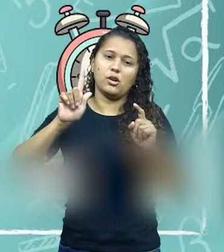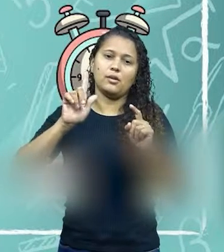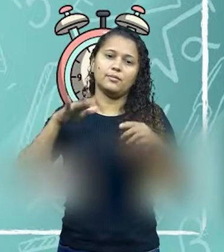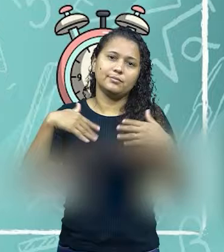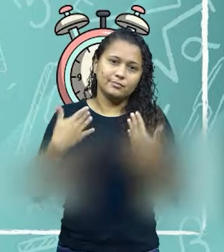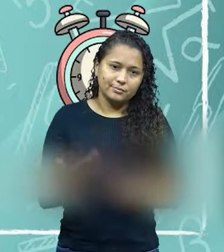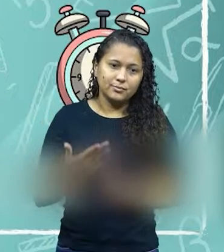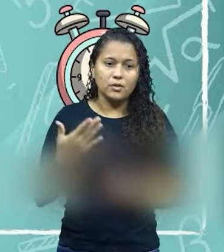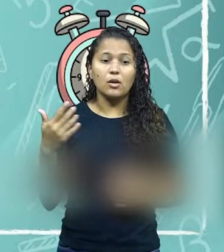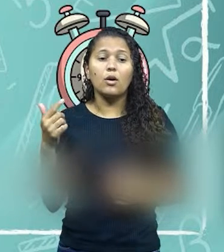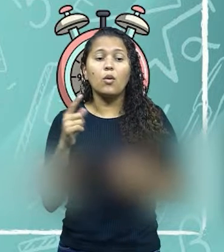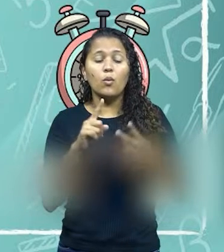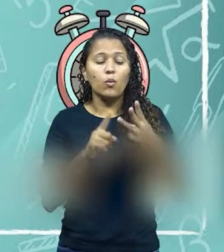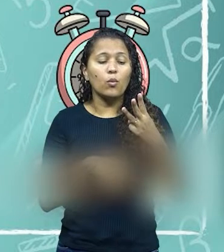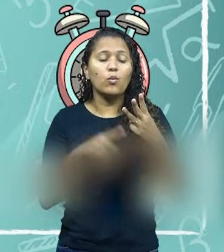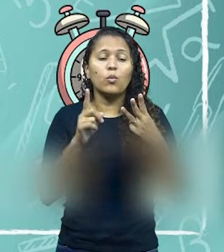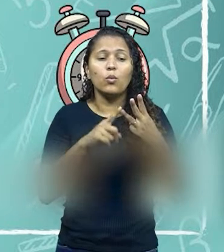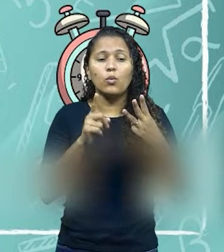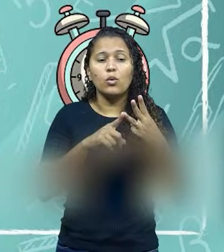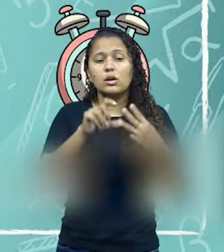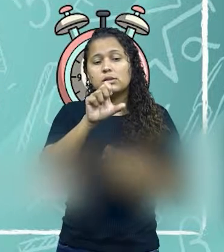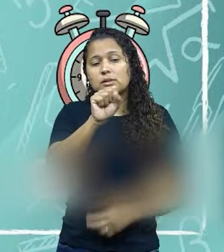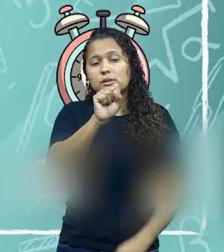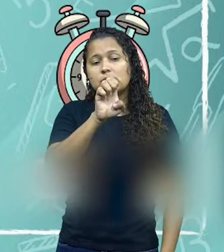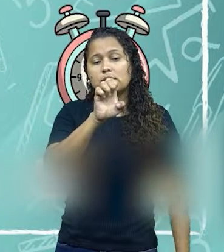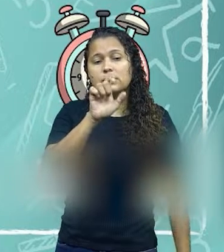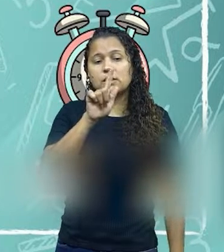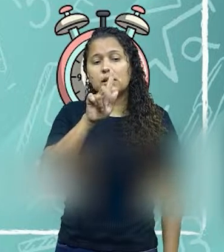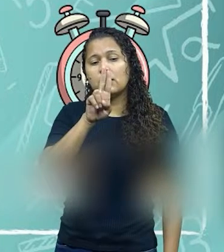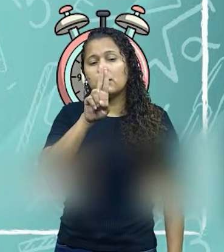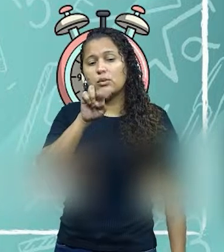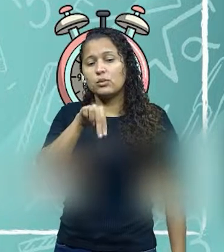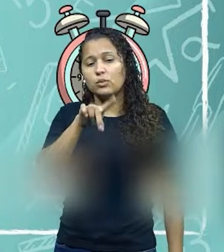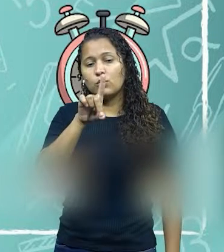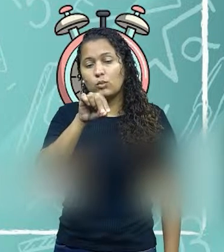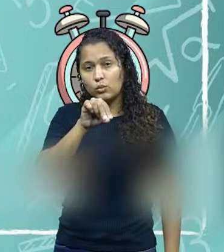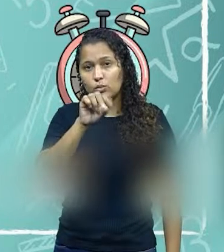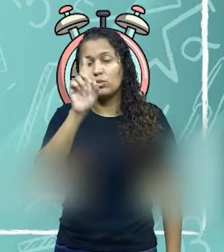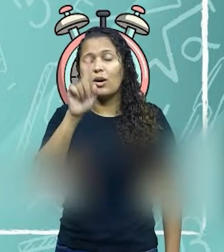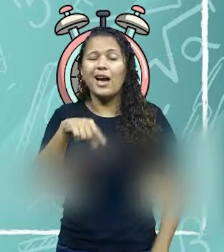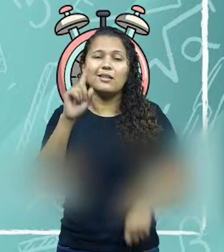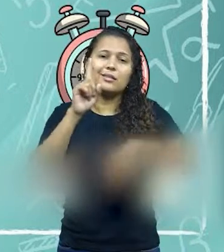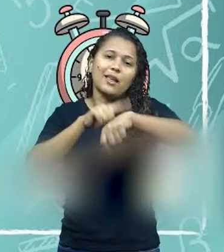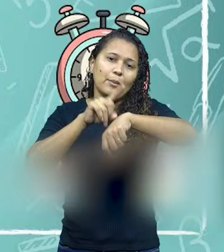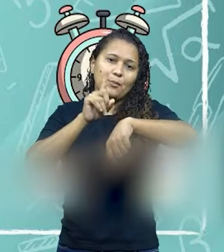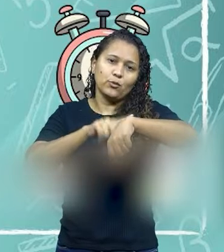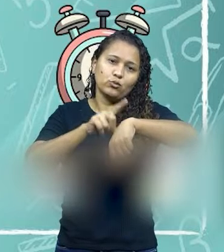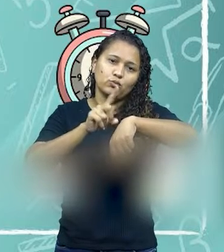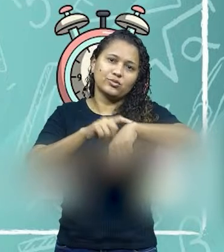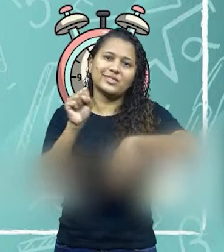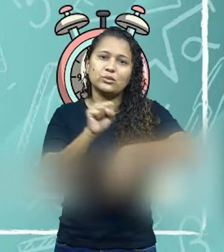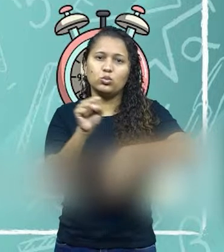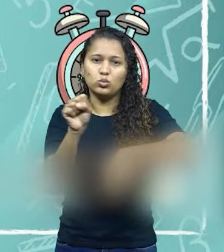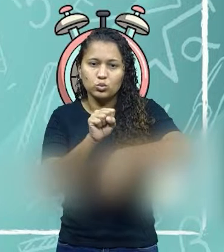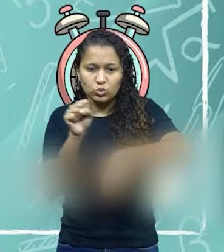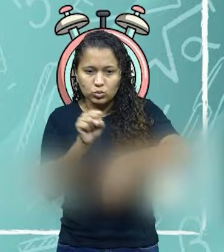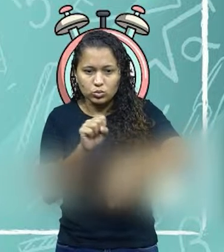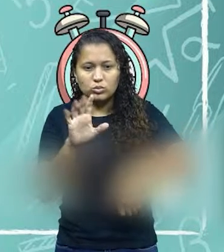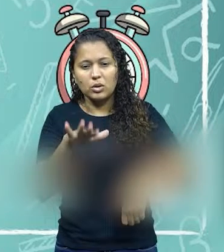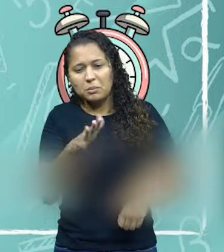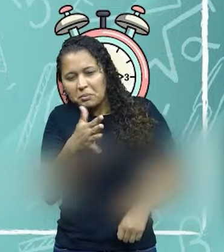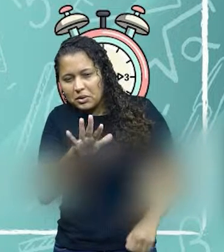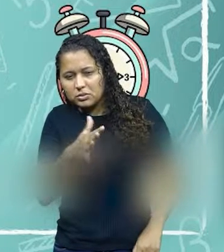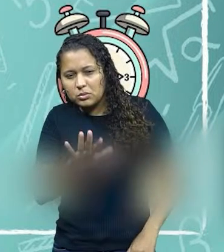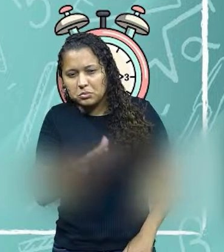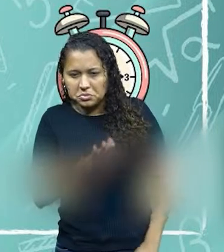segundo? O segundo, ele é a unidade referente à grandeza tempo. E corresponde à